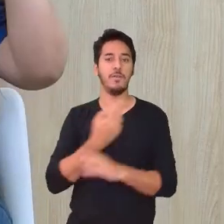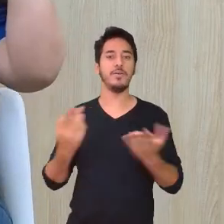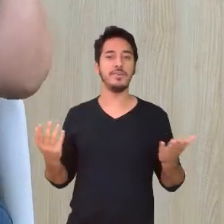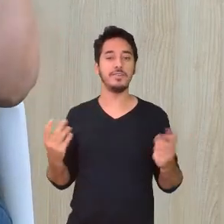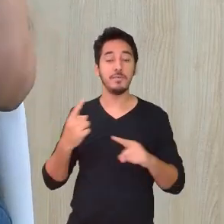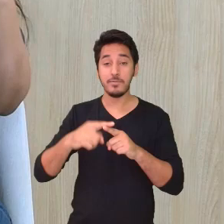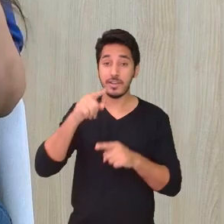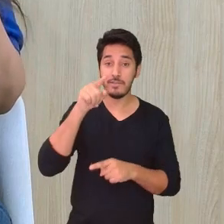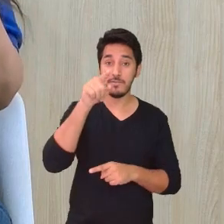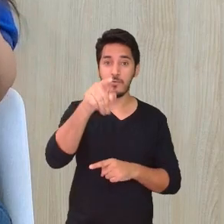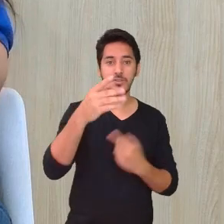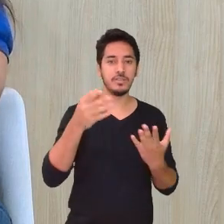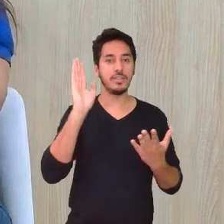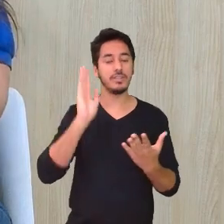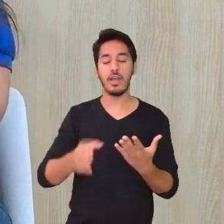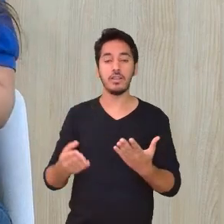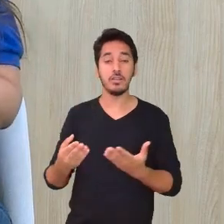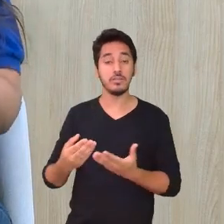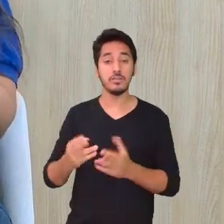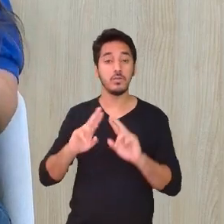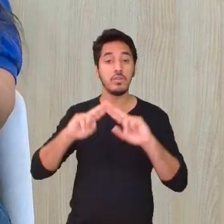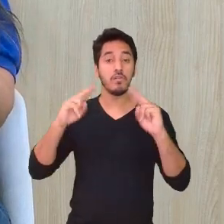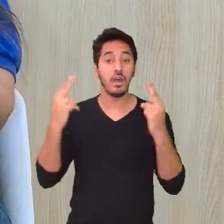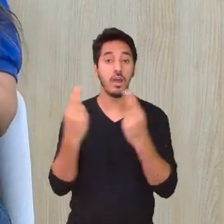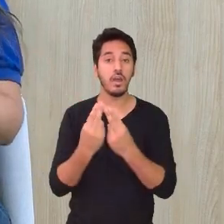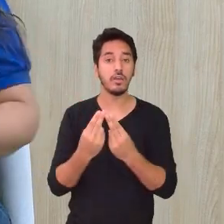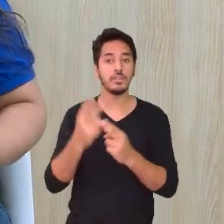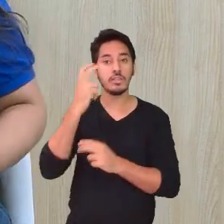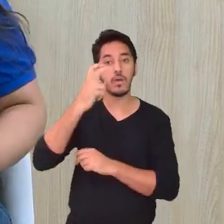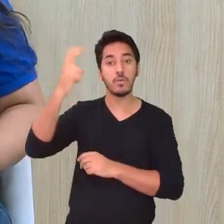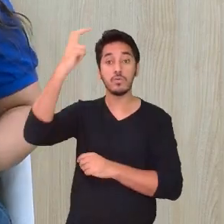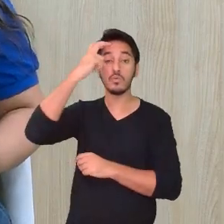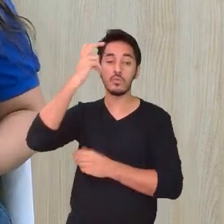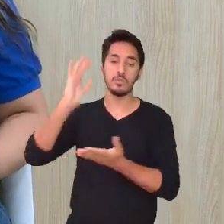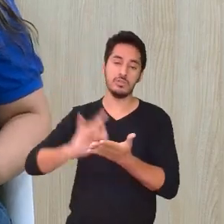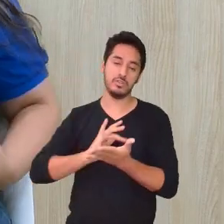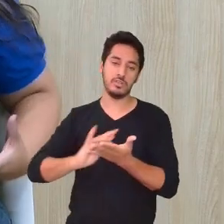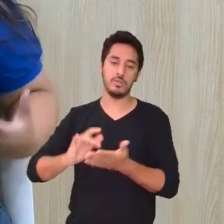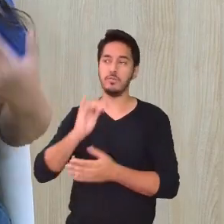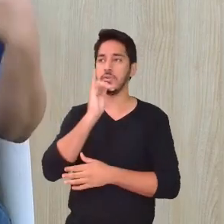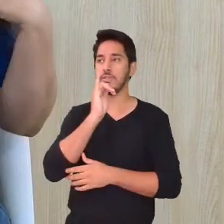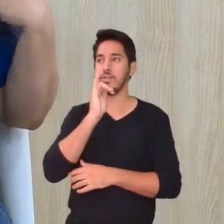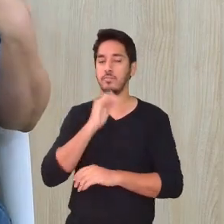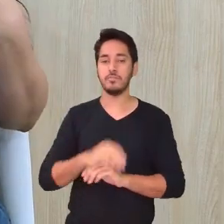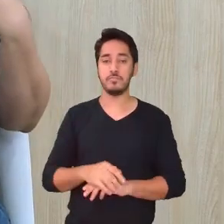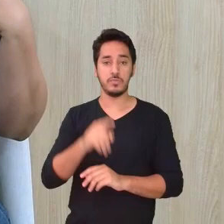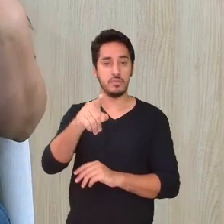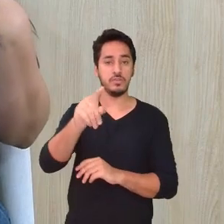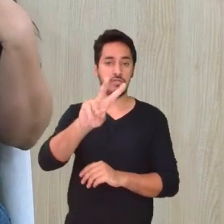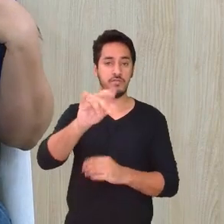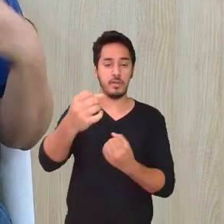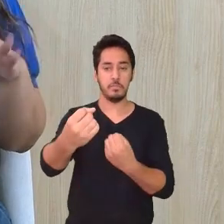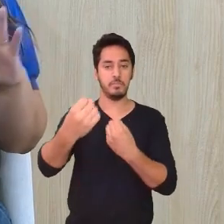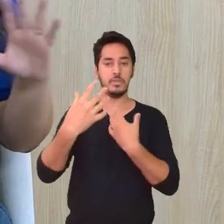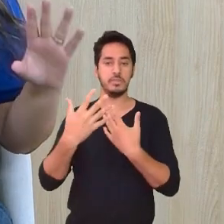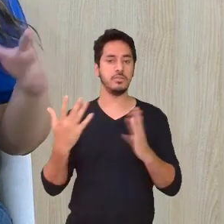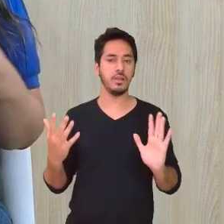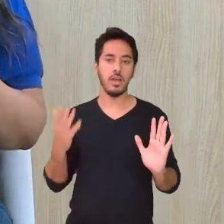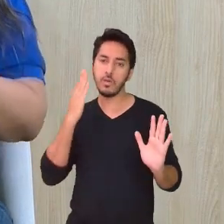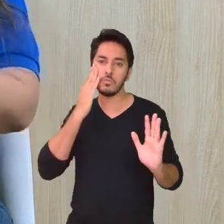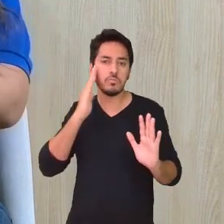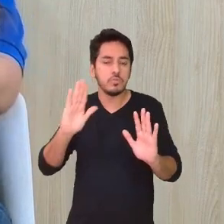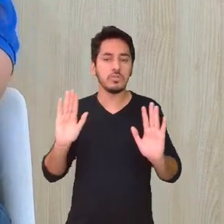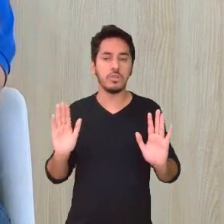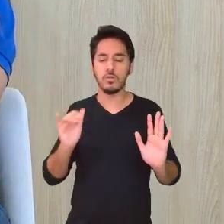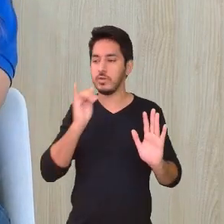vocês estão nesse universo, nessa cultura digital. Então, vocês, por exemplo, vão me ensinar, que eu não sei, tá? E é normal.